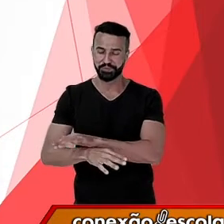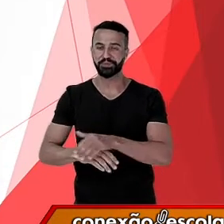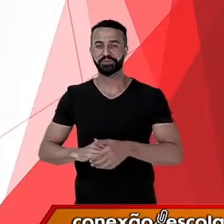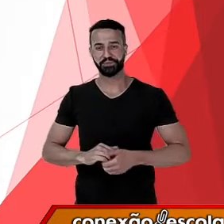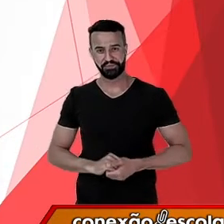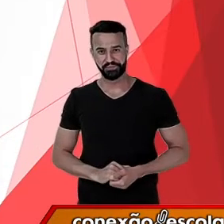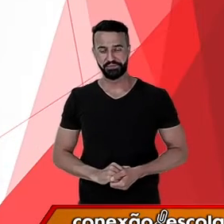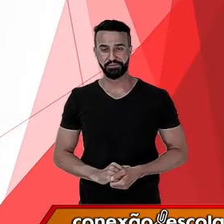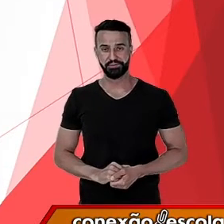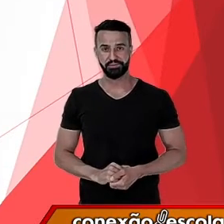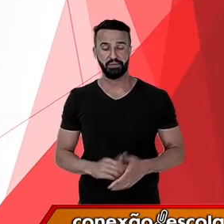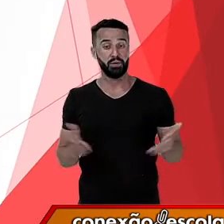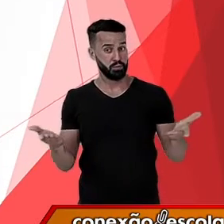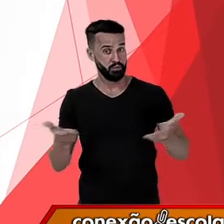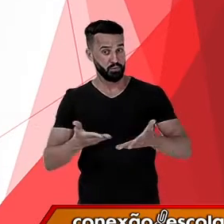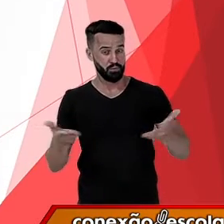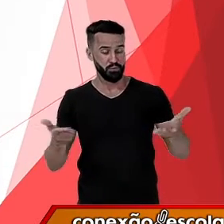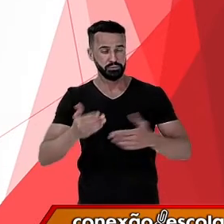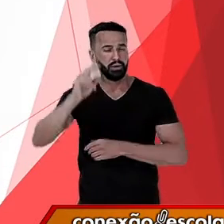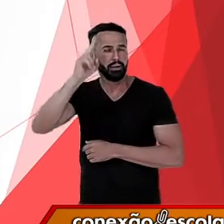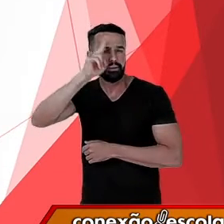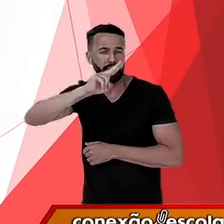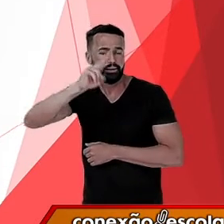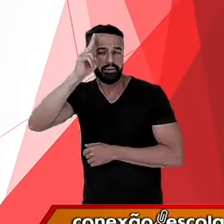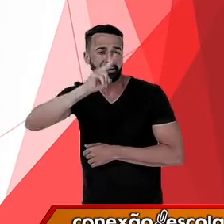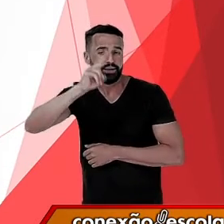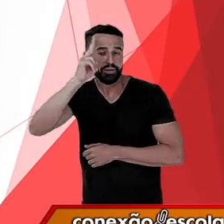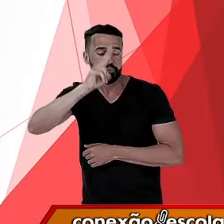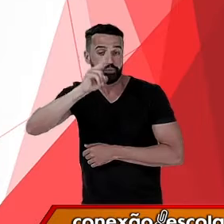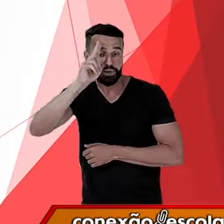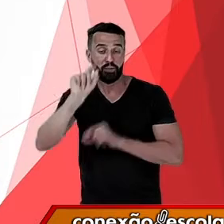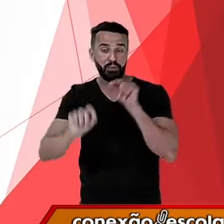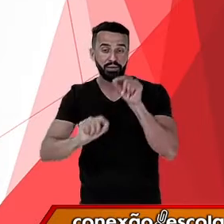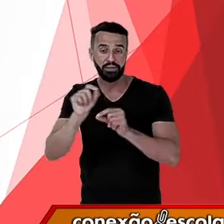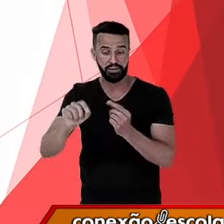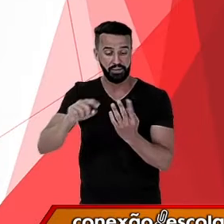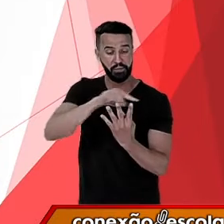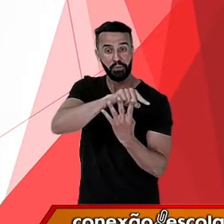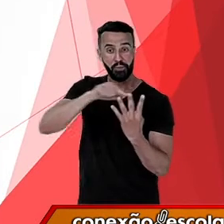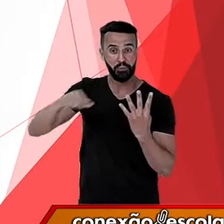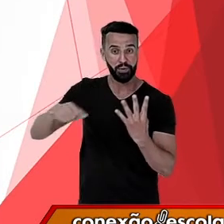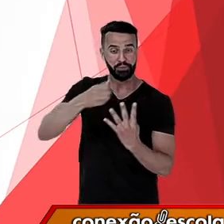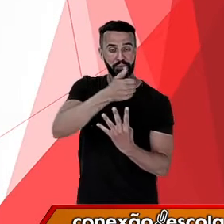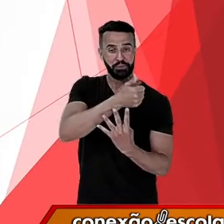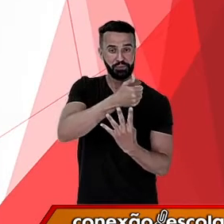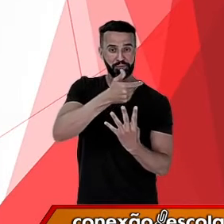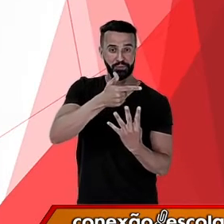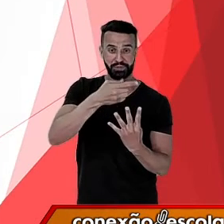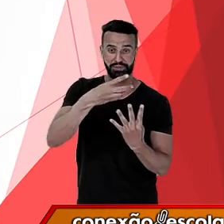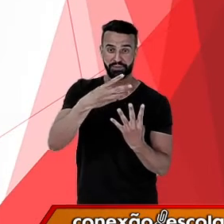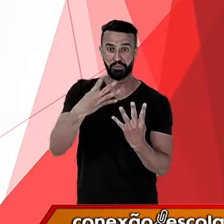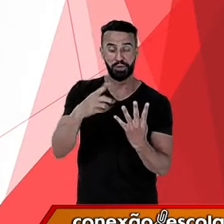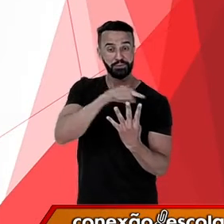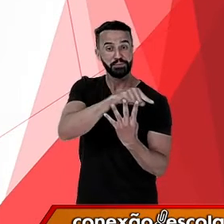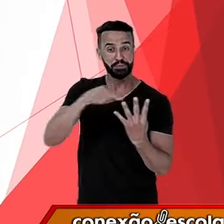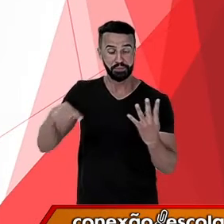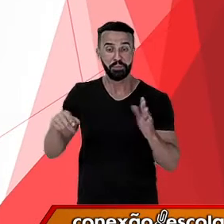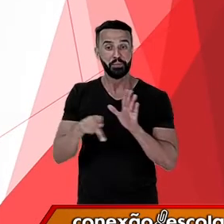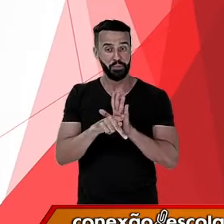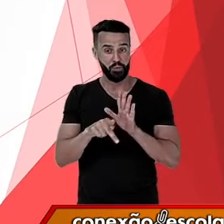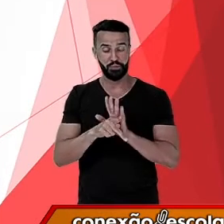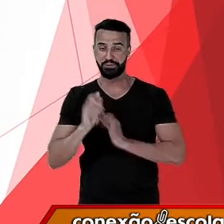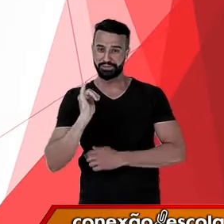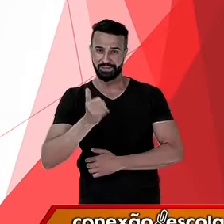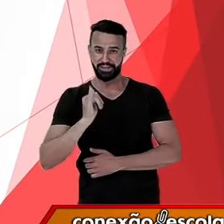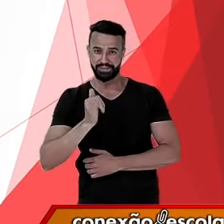Hoje nós vamos, então, recordar rapidamente esses 4 elementos que formam um texto narrativo.